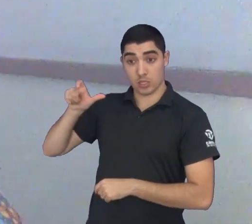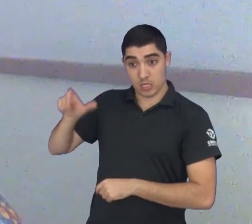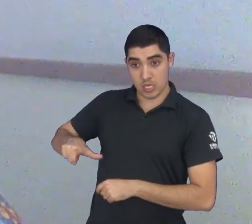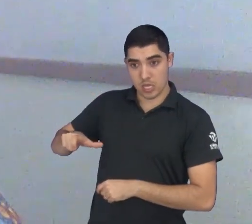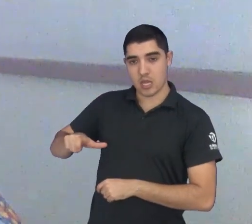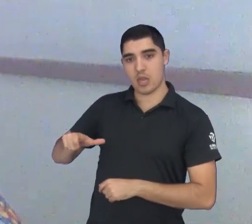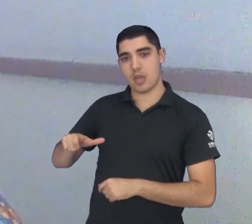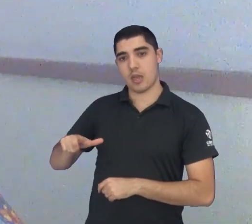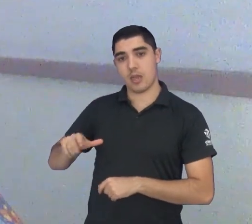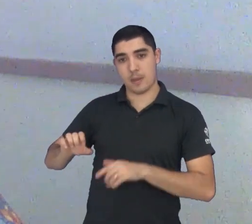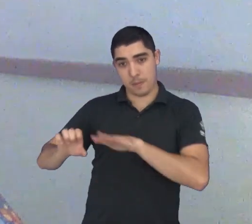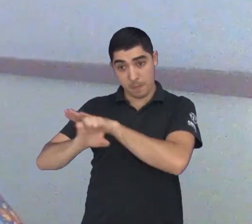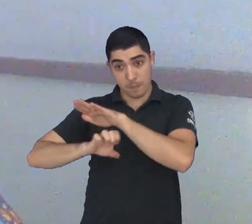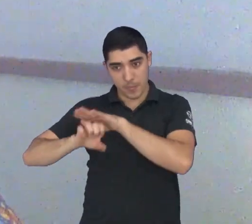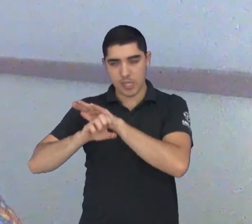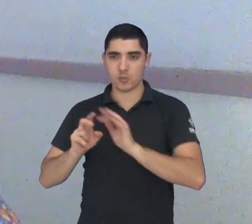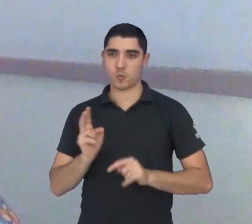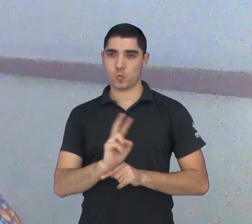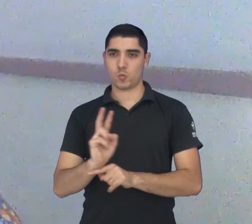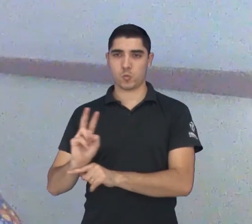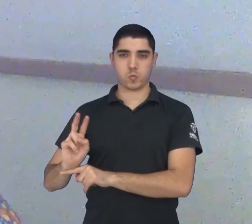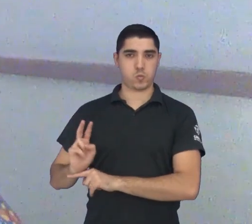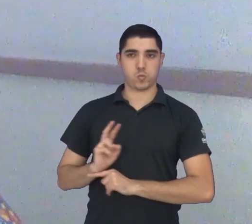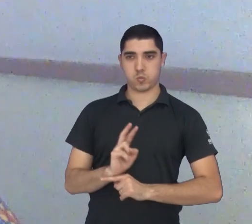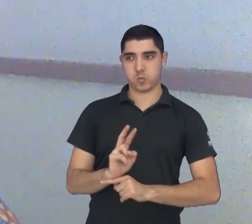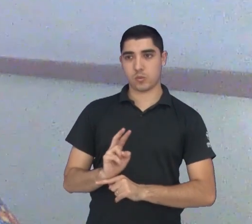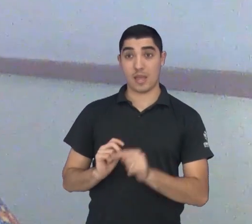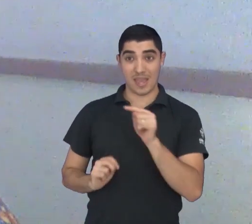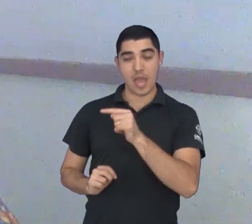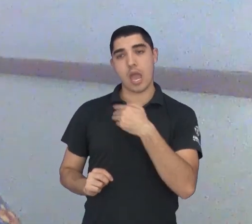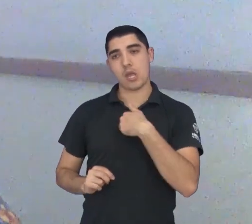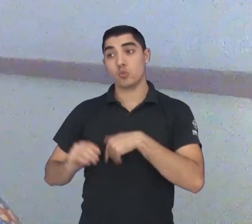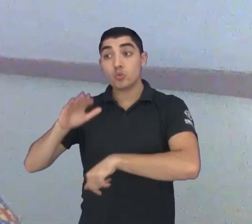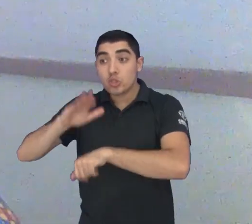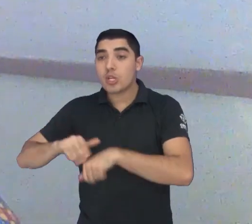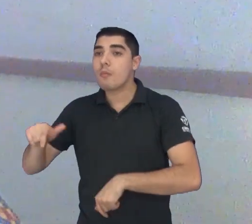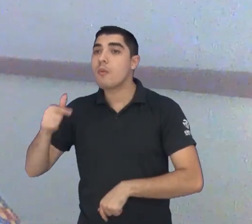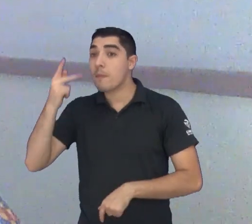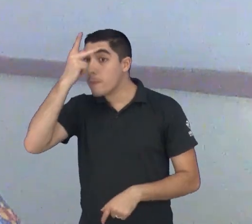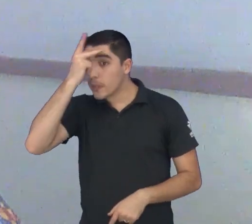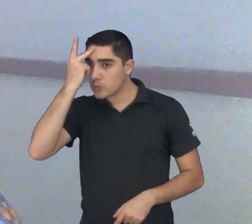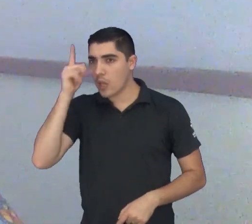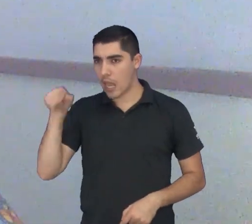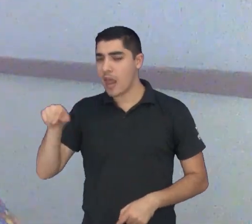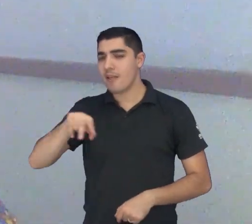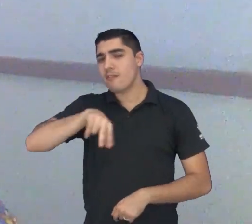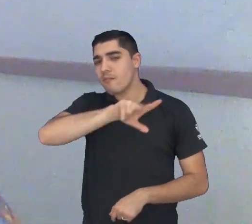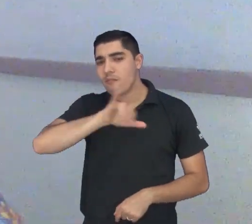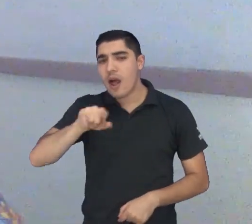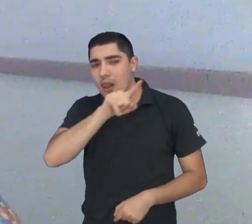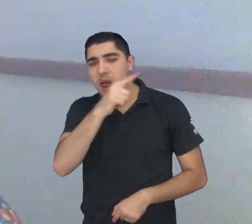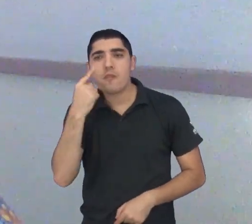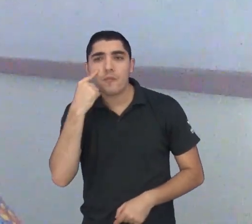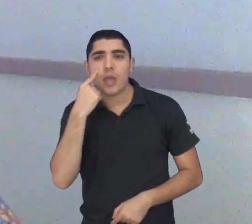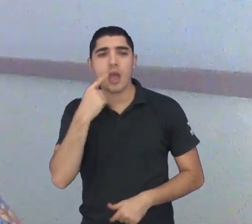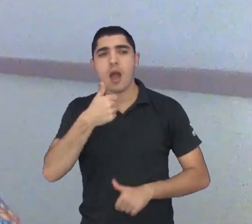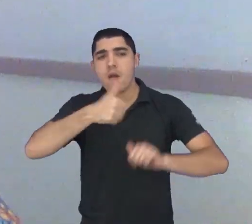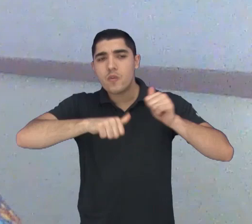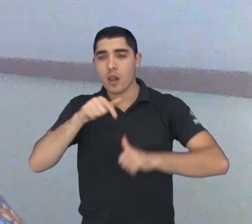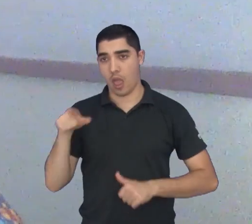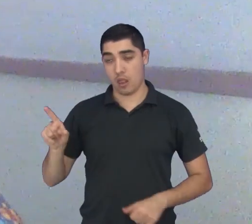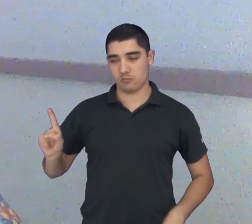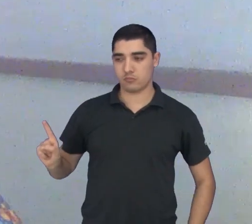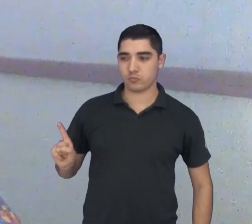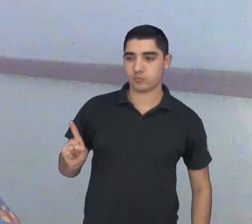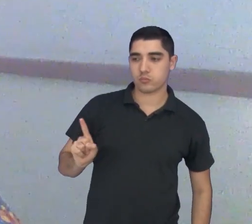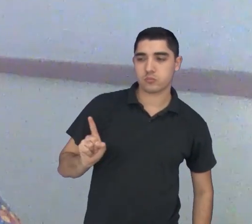empresa de monitoramento ou de zeladoria para fazer essa constatação, filmando a porta com o número